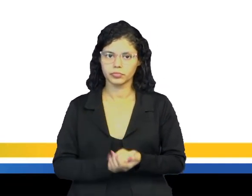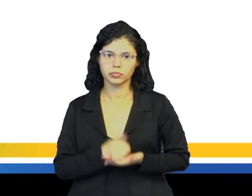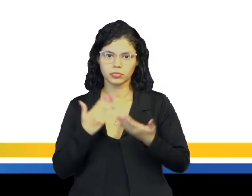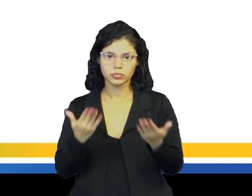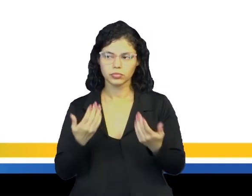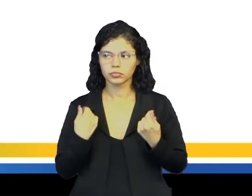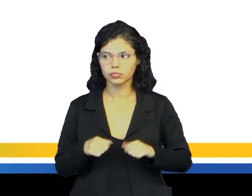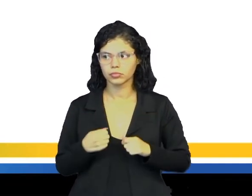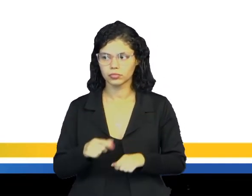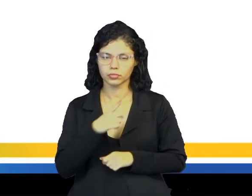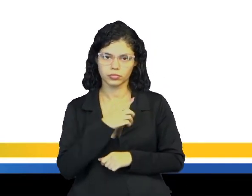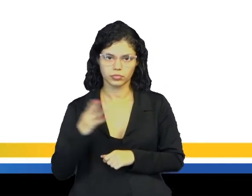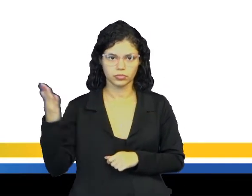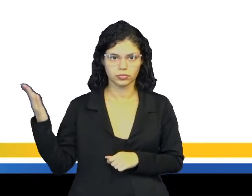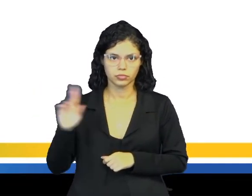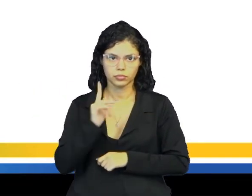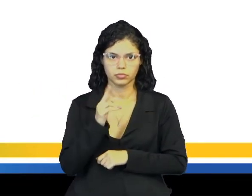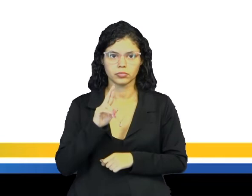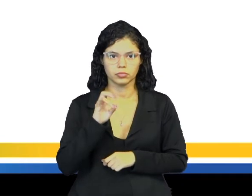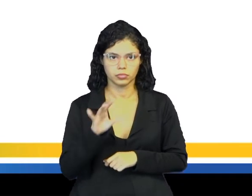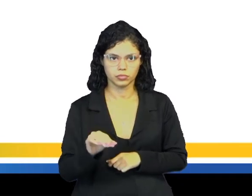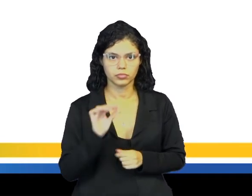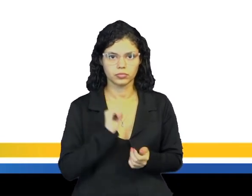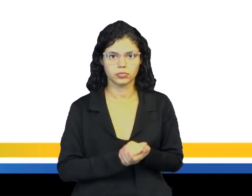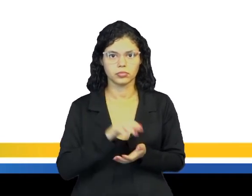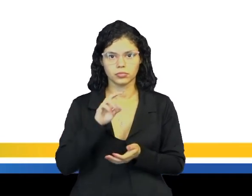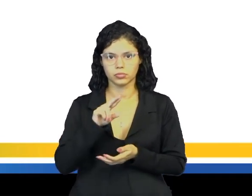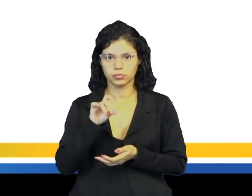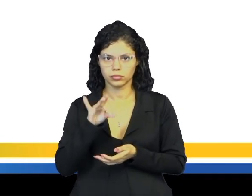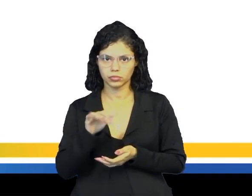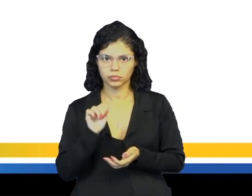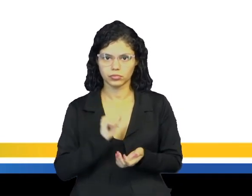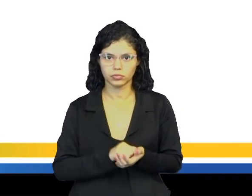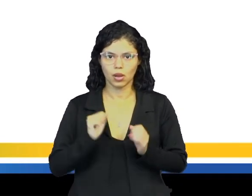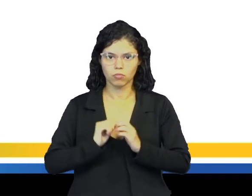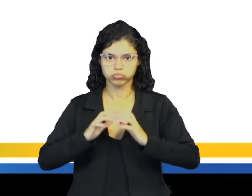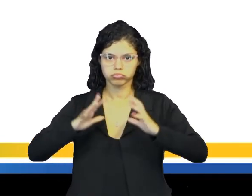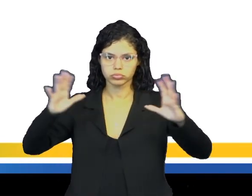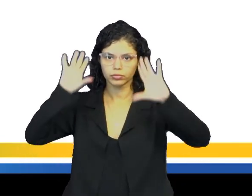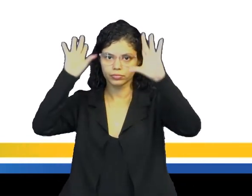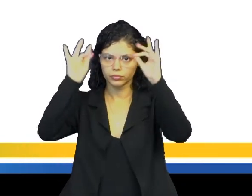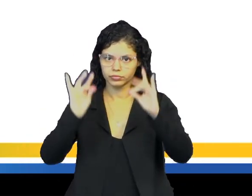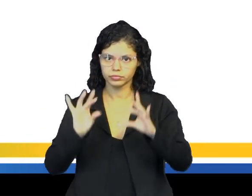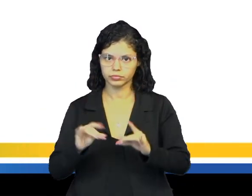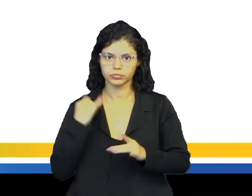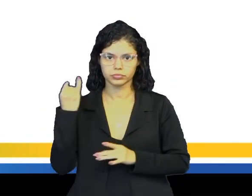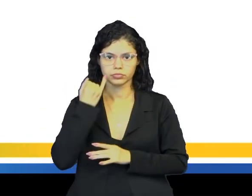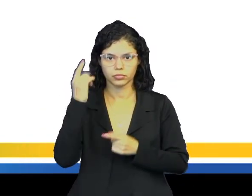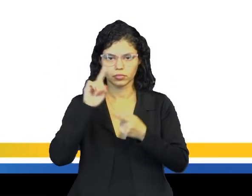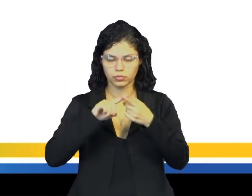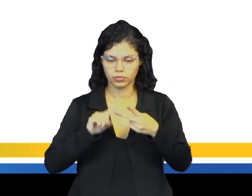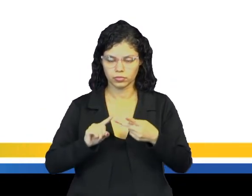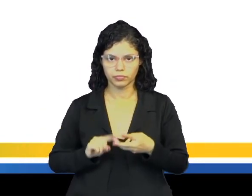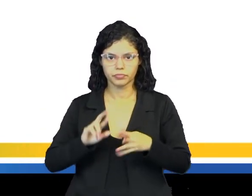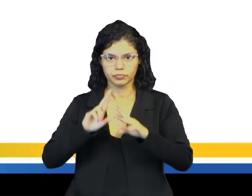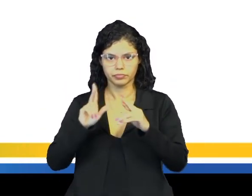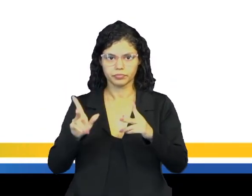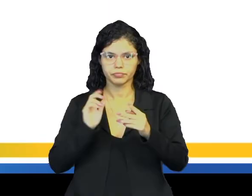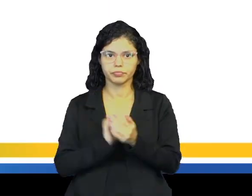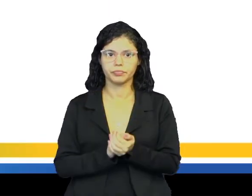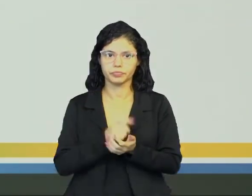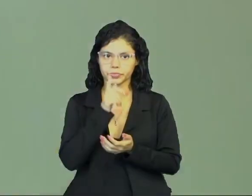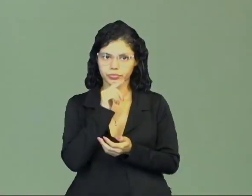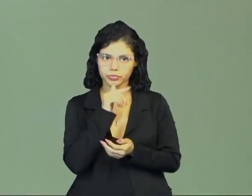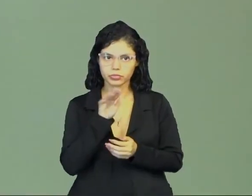Para isso, nós temos aí a hidrelétrica, a termoelétrica e a nuclear. Cada um funciona de uma maneira diferente, sendo